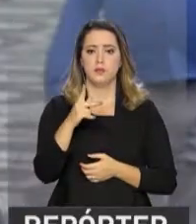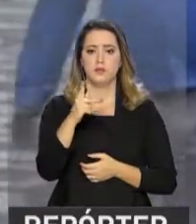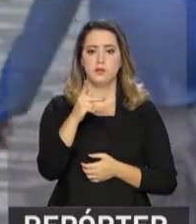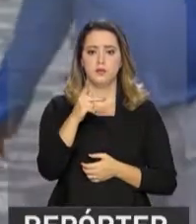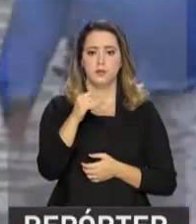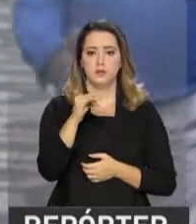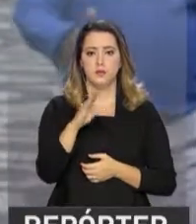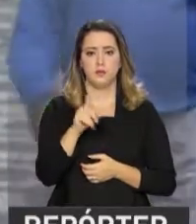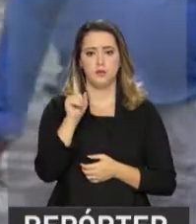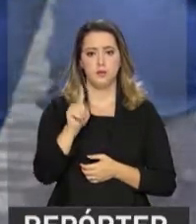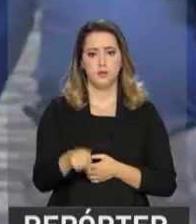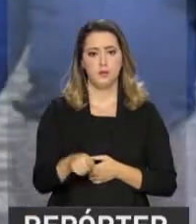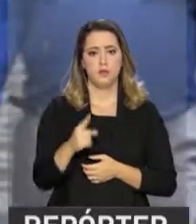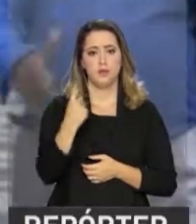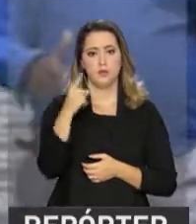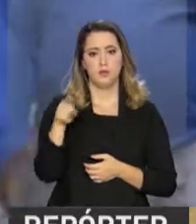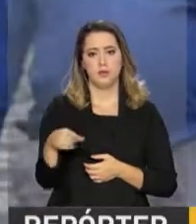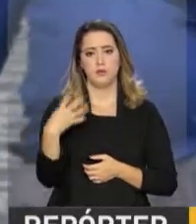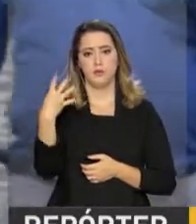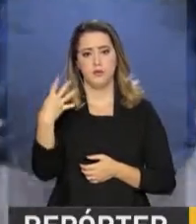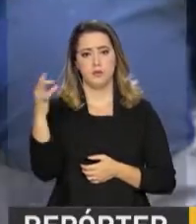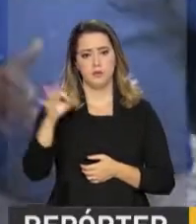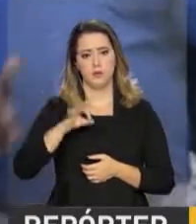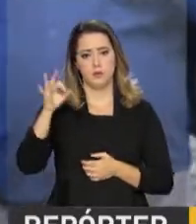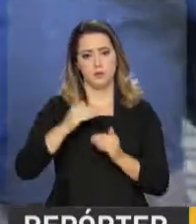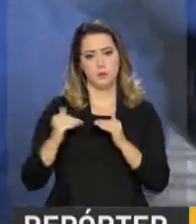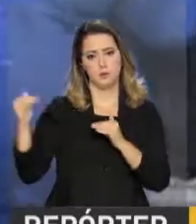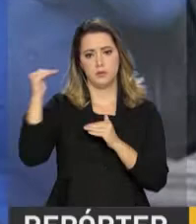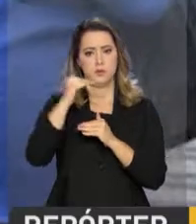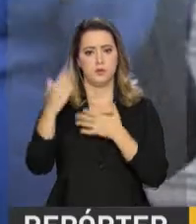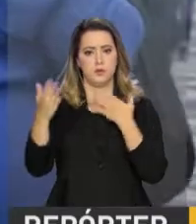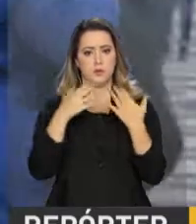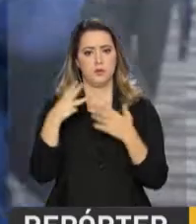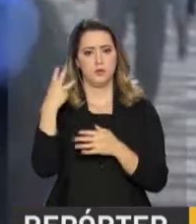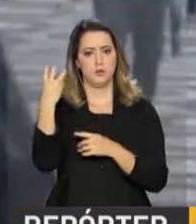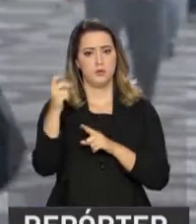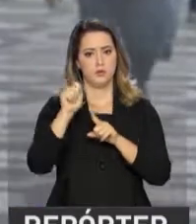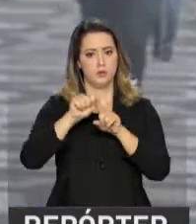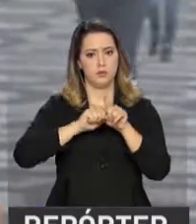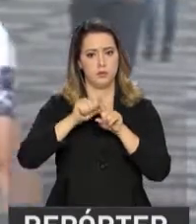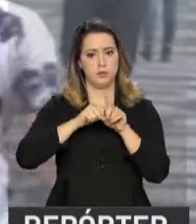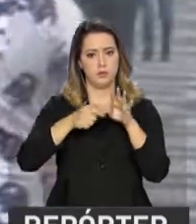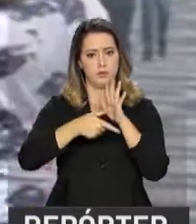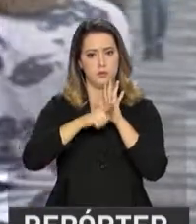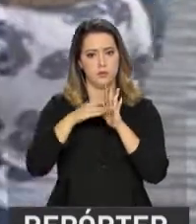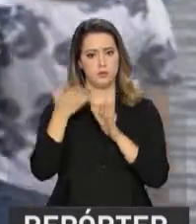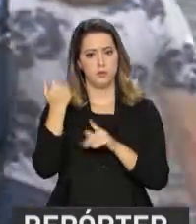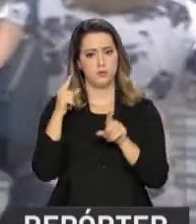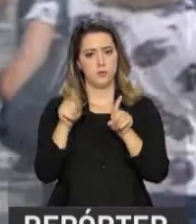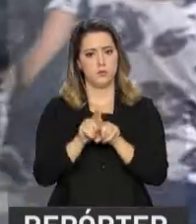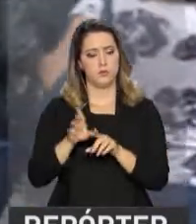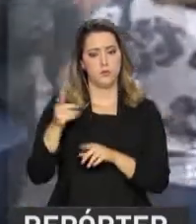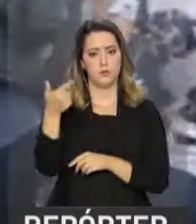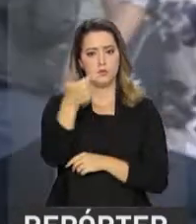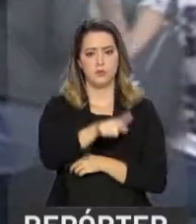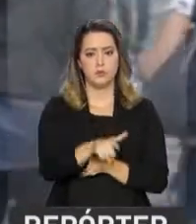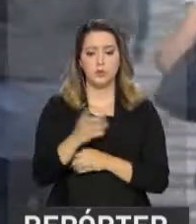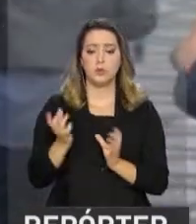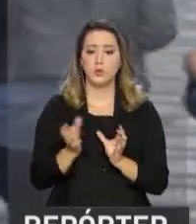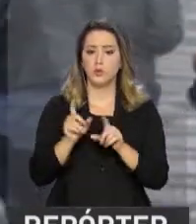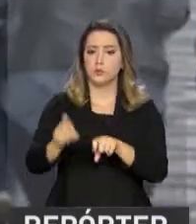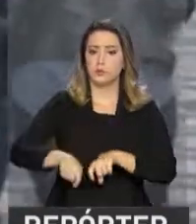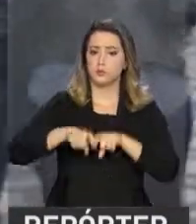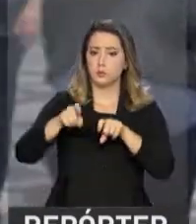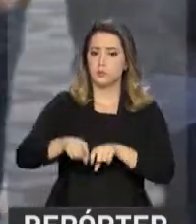é 1,4% maior do que o registrado no terceiro trimestre do ano passado. Mais uma vez, o destaque vai para a